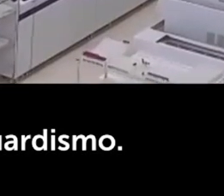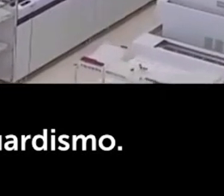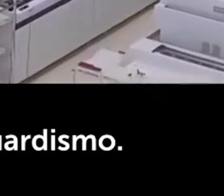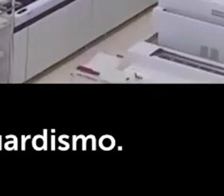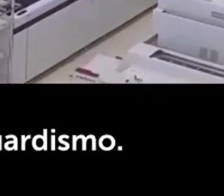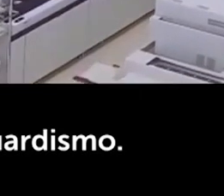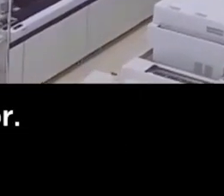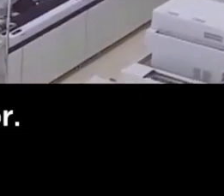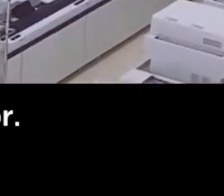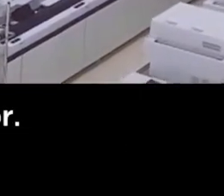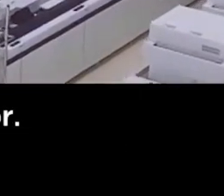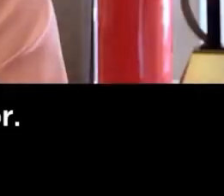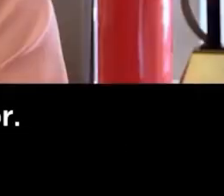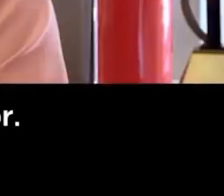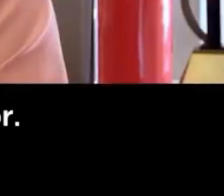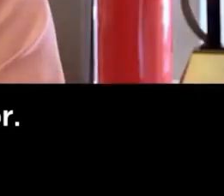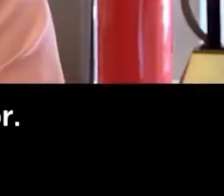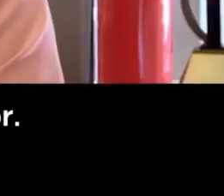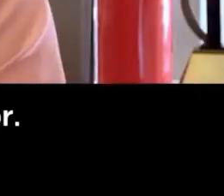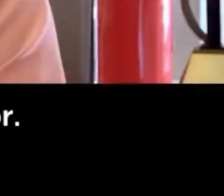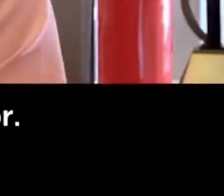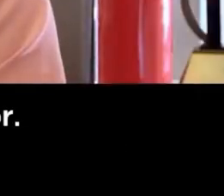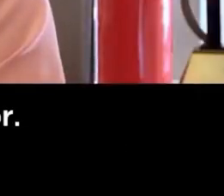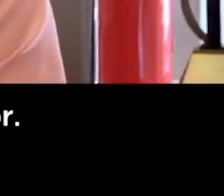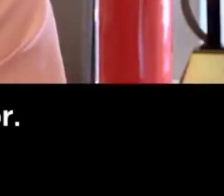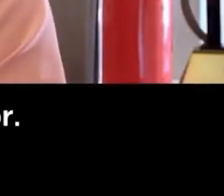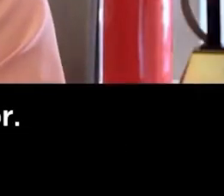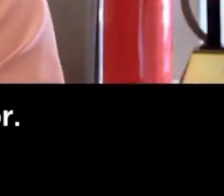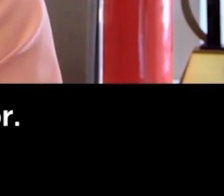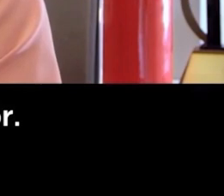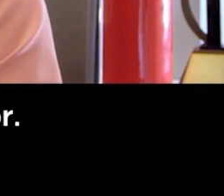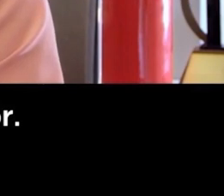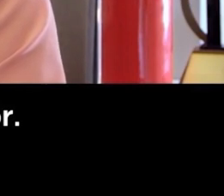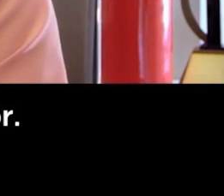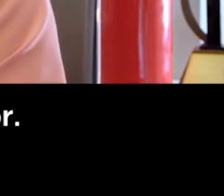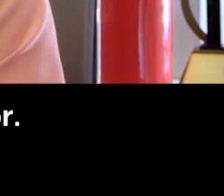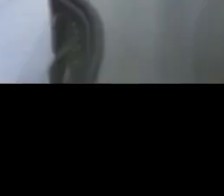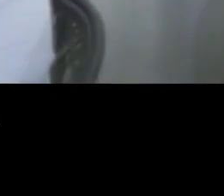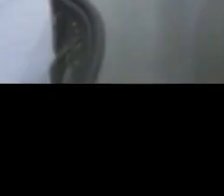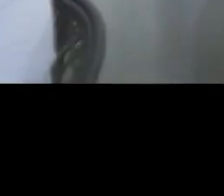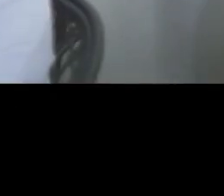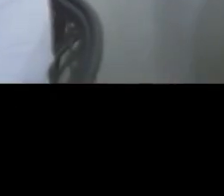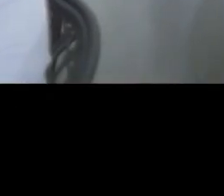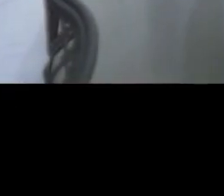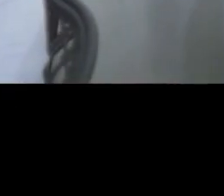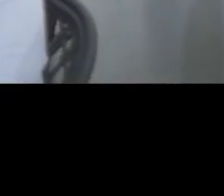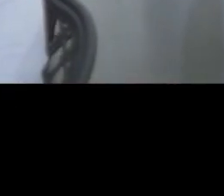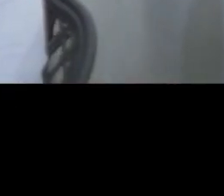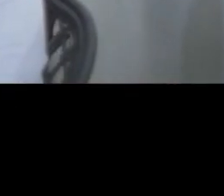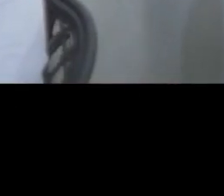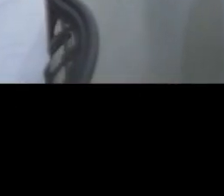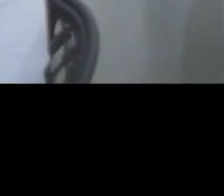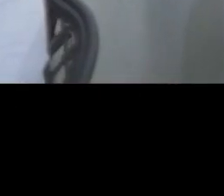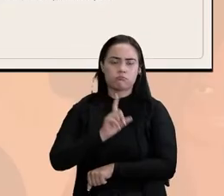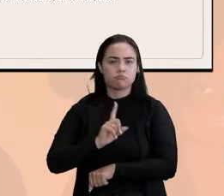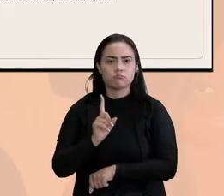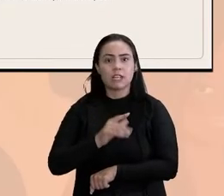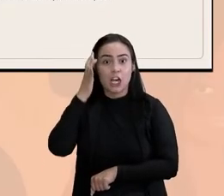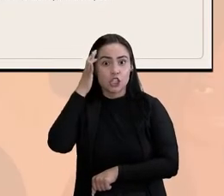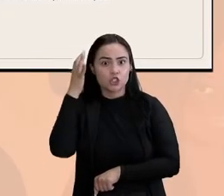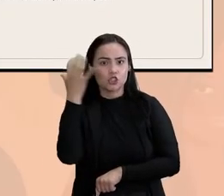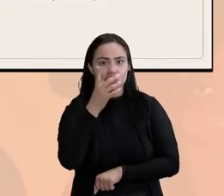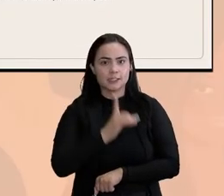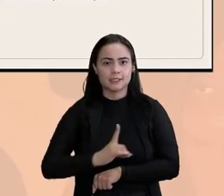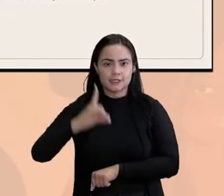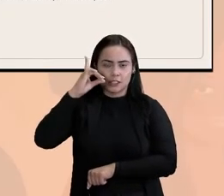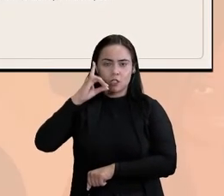à valorização profissional da mulher. No grupo, 77% dos funcionários são do sexo feminino. Esse é o